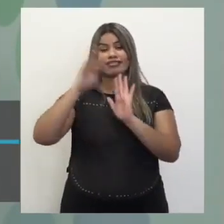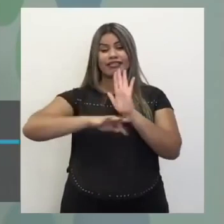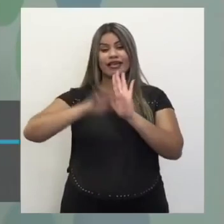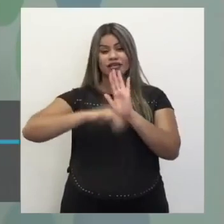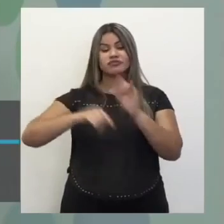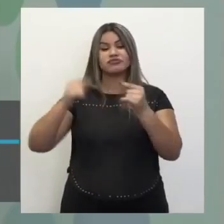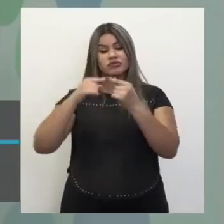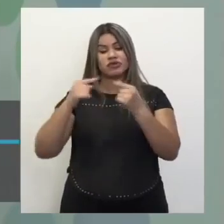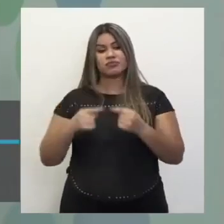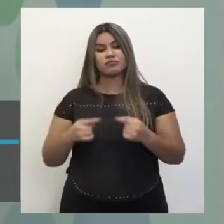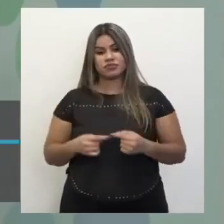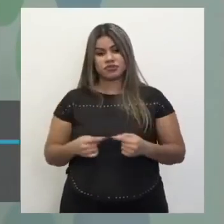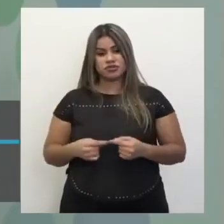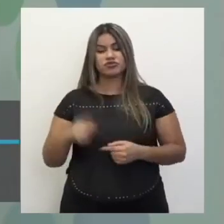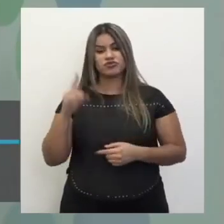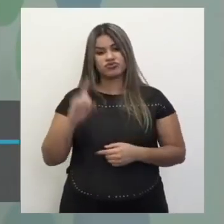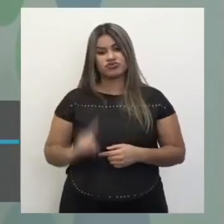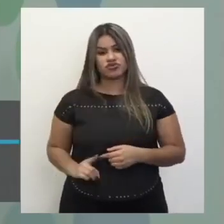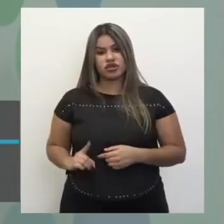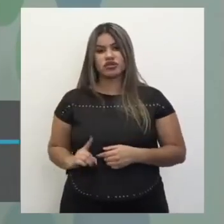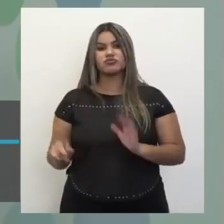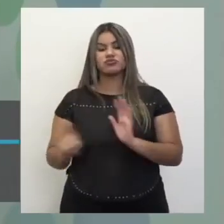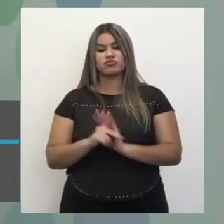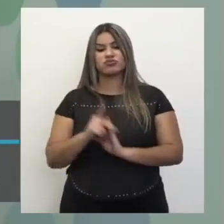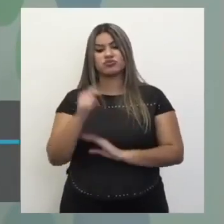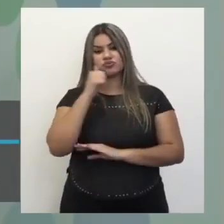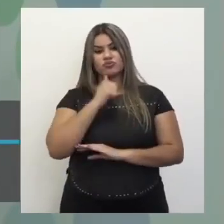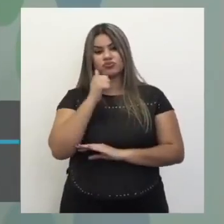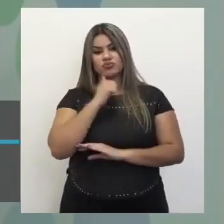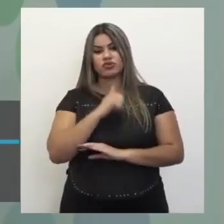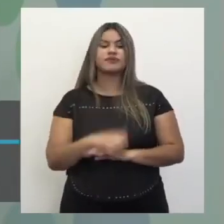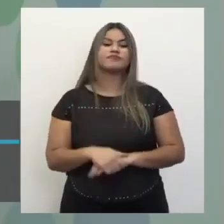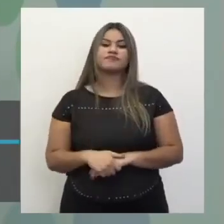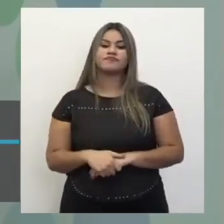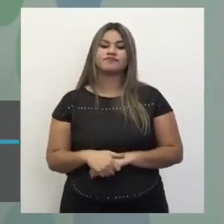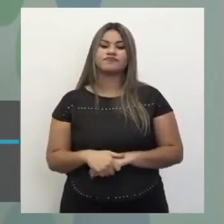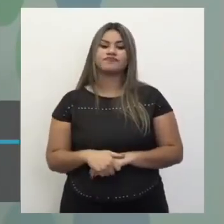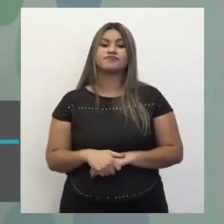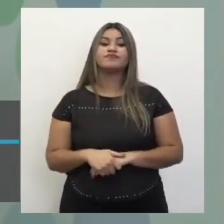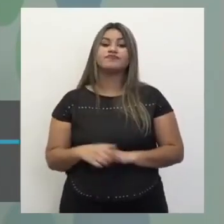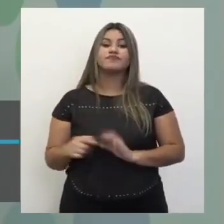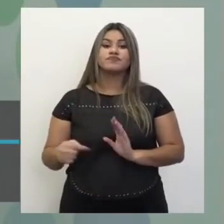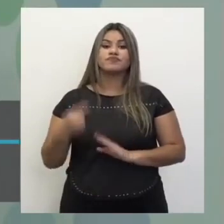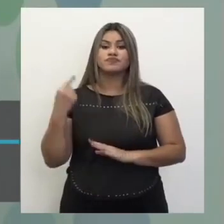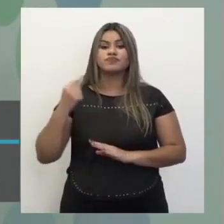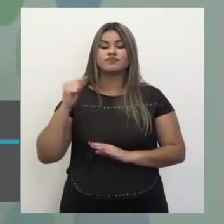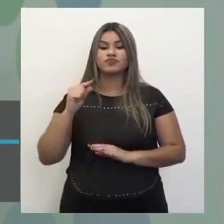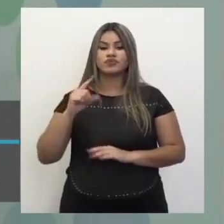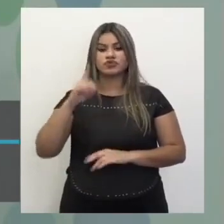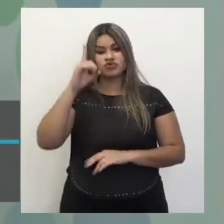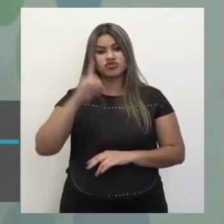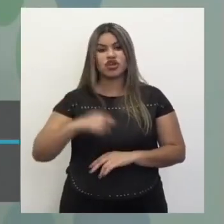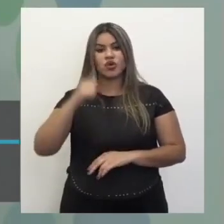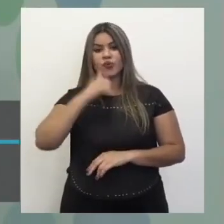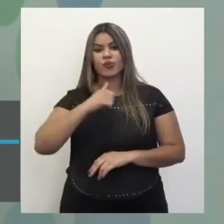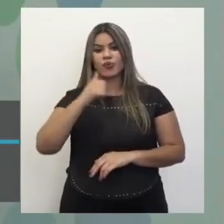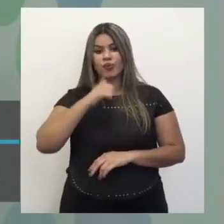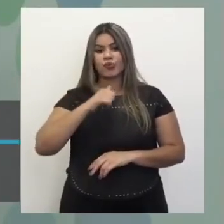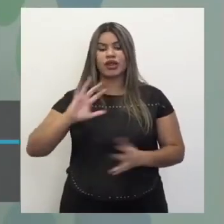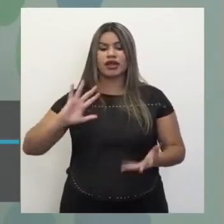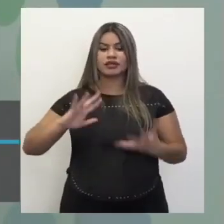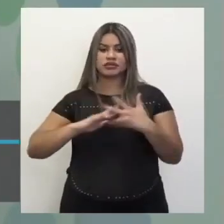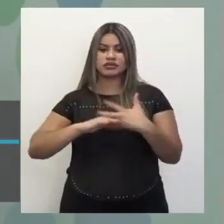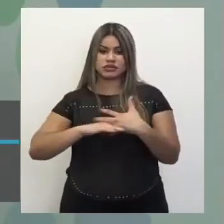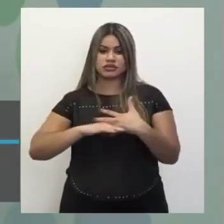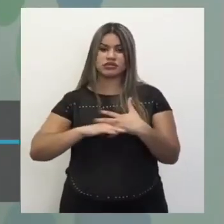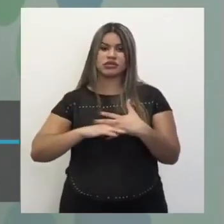embasam para a gente esse direito legítimo da mulher à igualdade. O primeiro deles é a Declaração dos Direitos da Mulher e da Cidadã,